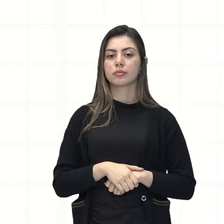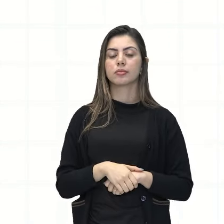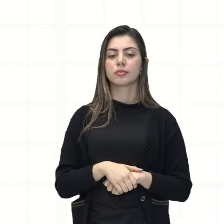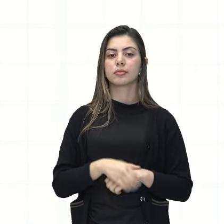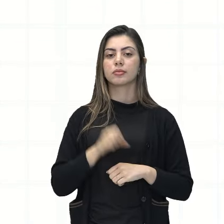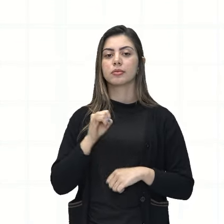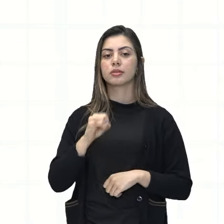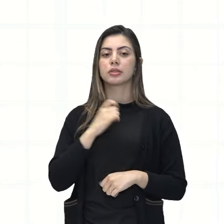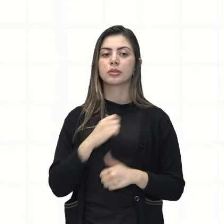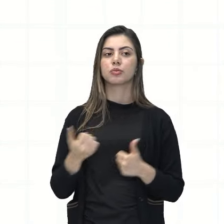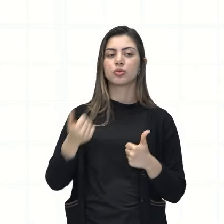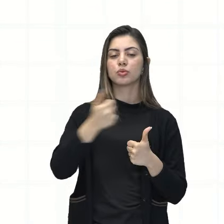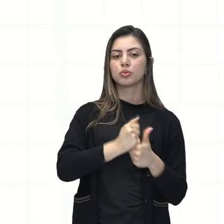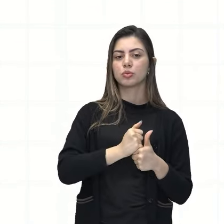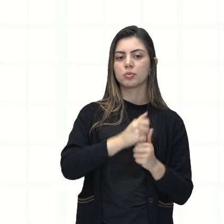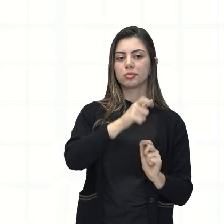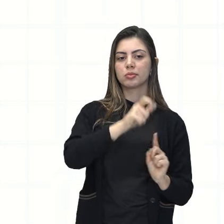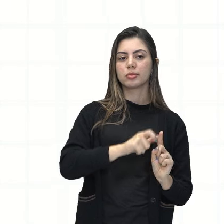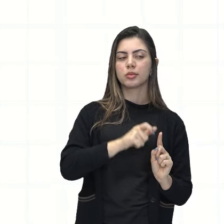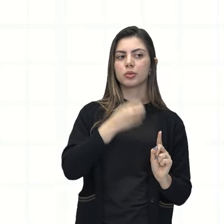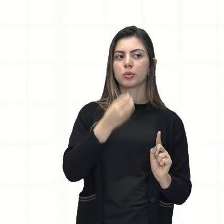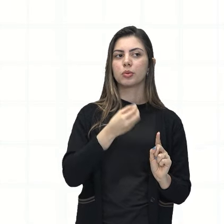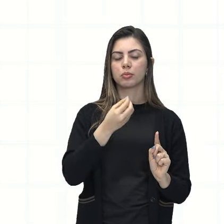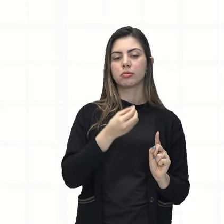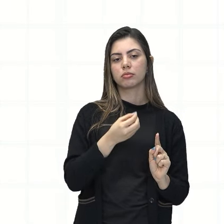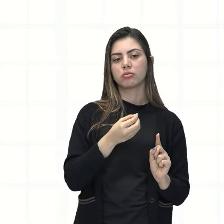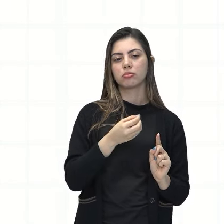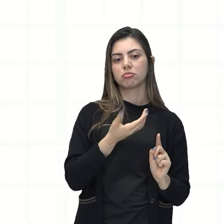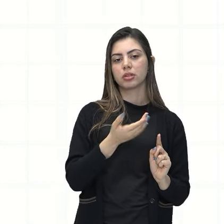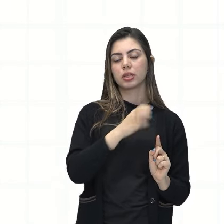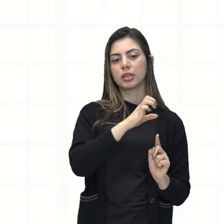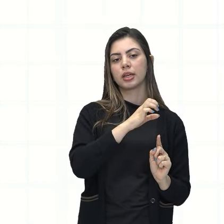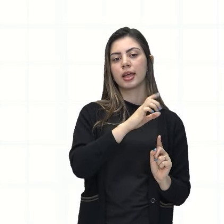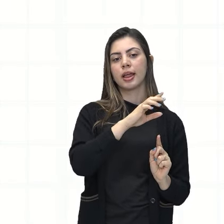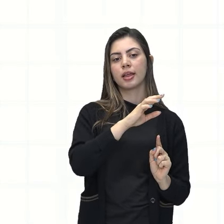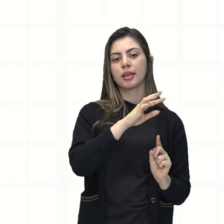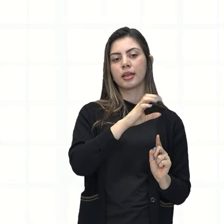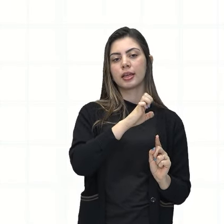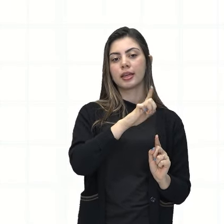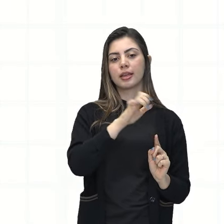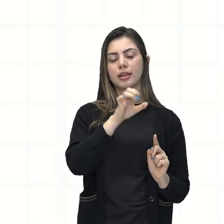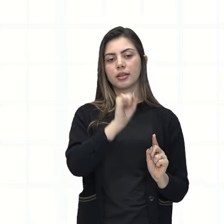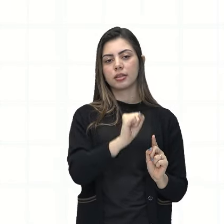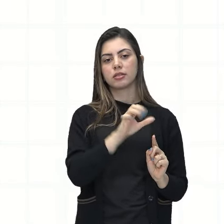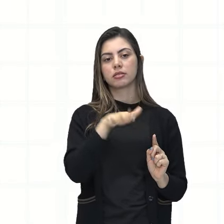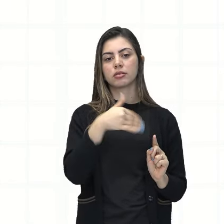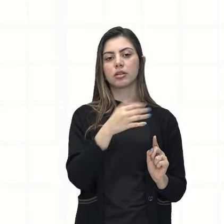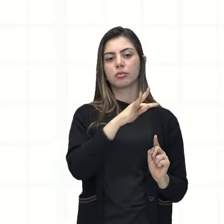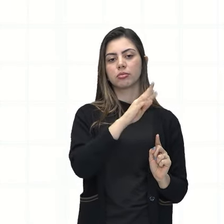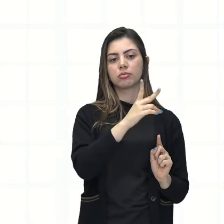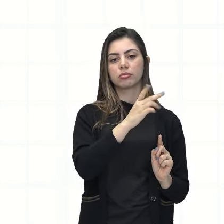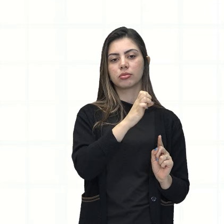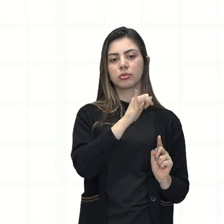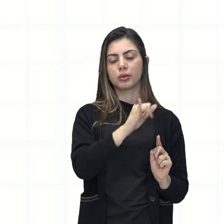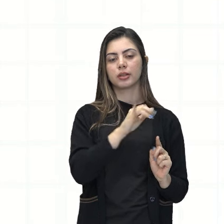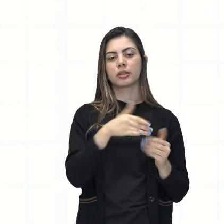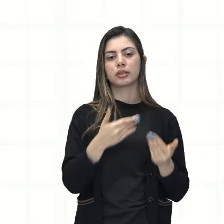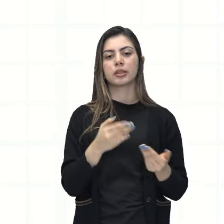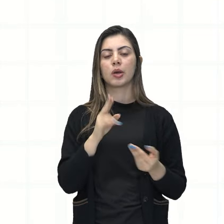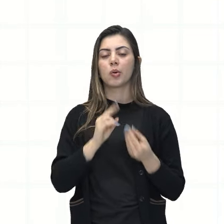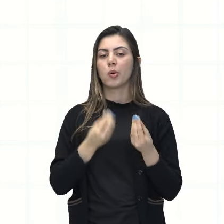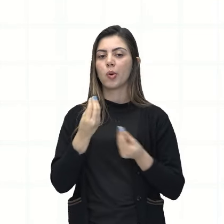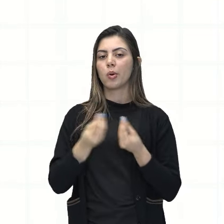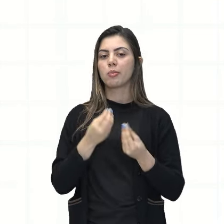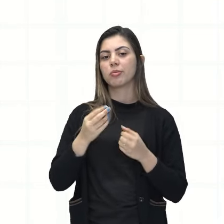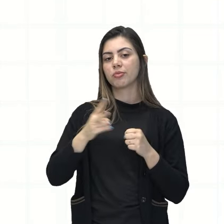substituir the boys por um sujeito, seria eles, né? Os meninos. Eles, os meninos. Então, eu utilizo quem?